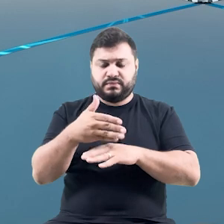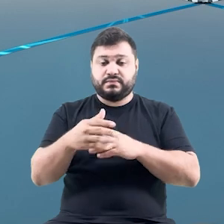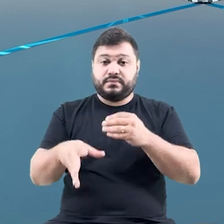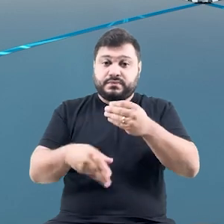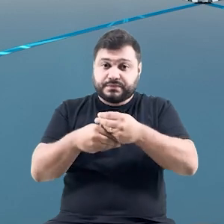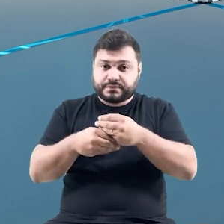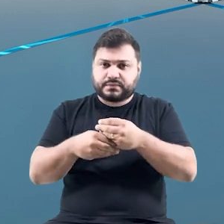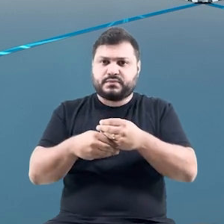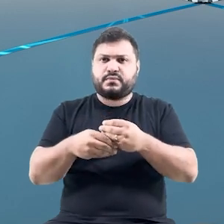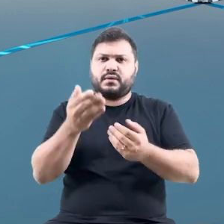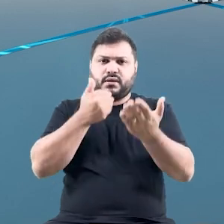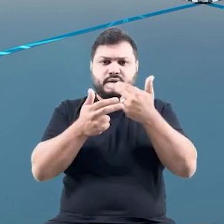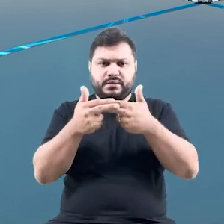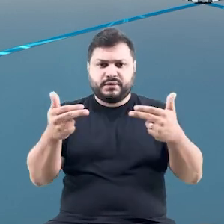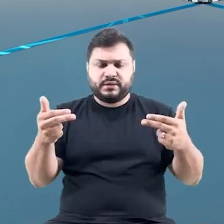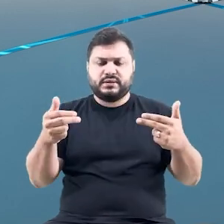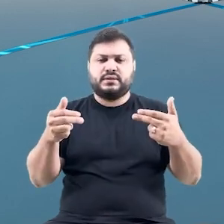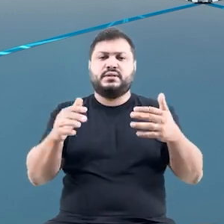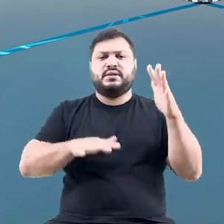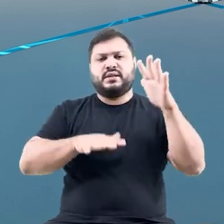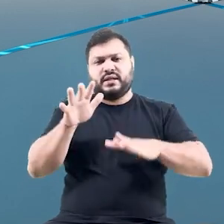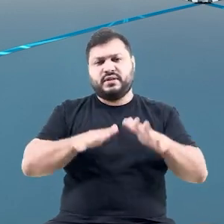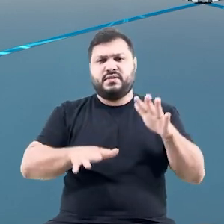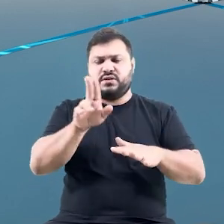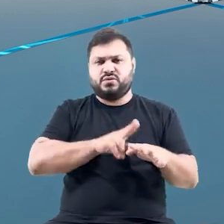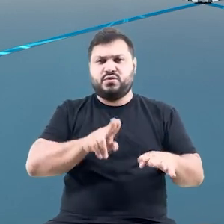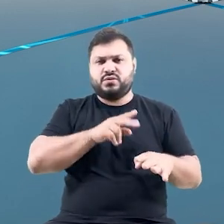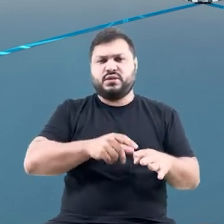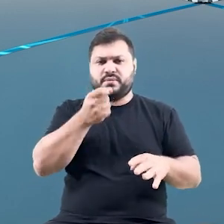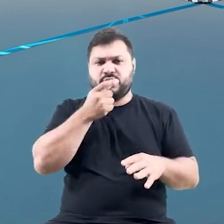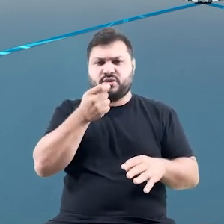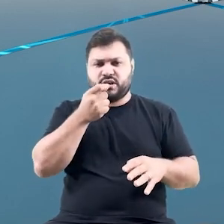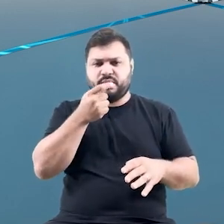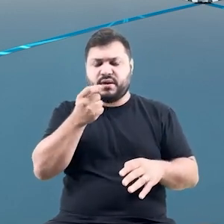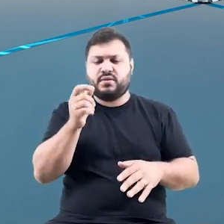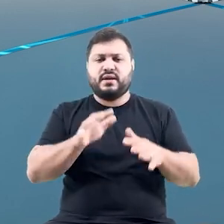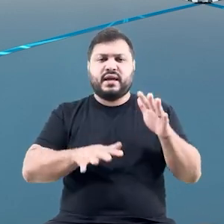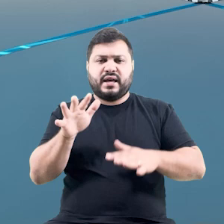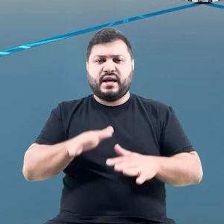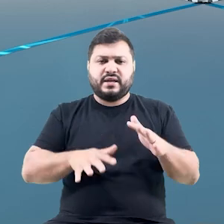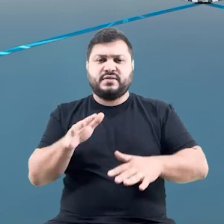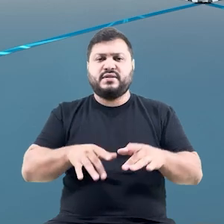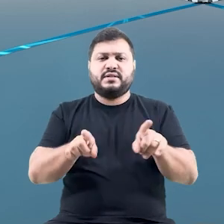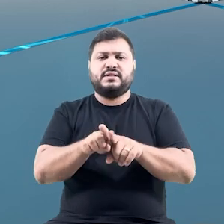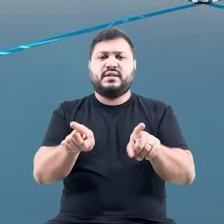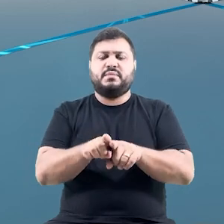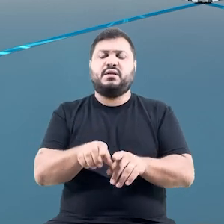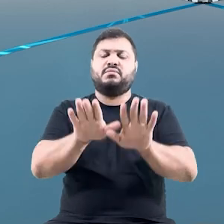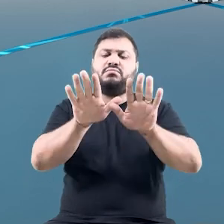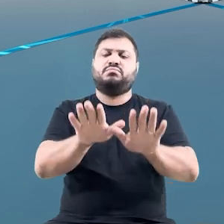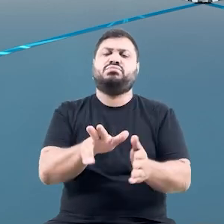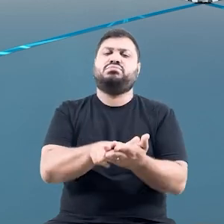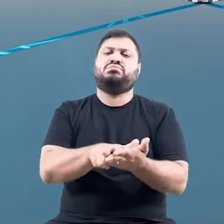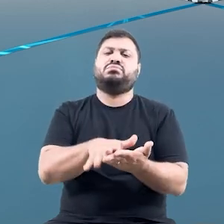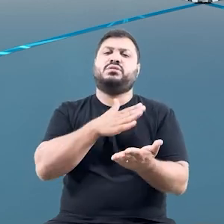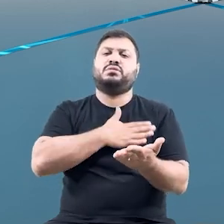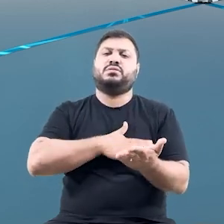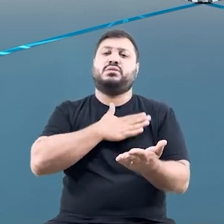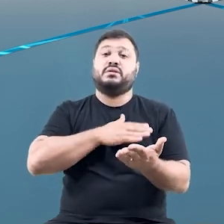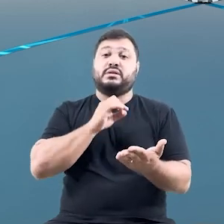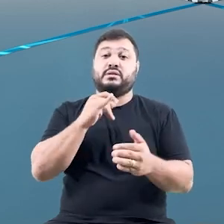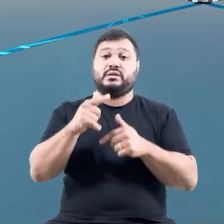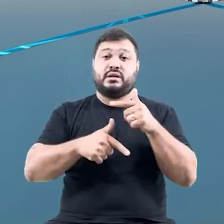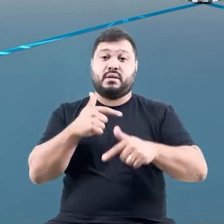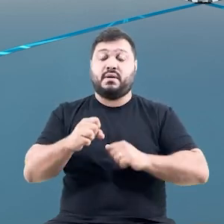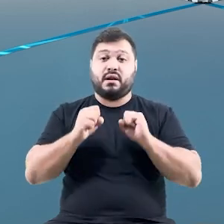frequentes, suplementação da alimentação e, por vezes, o uso de medicamentos, geralmente inclui também o repouso, o que para